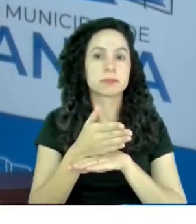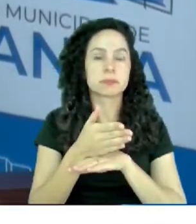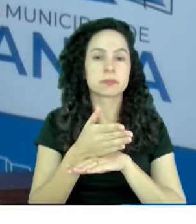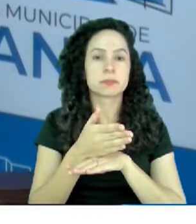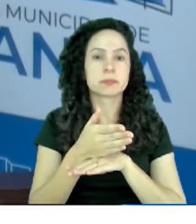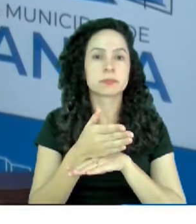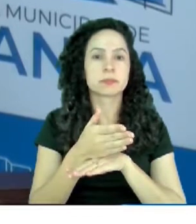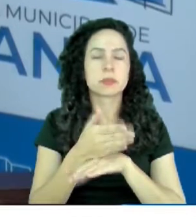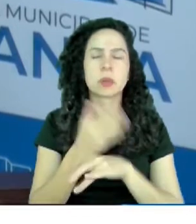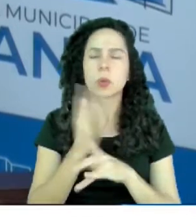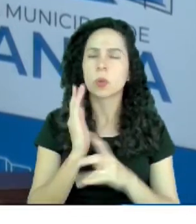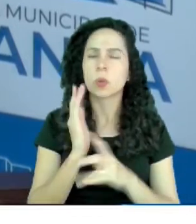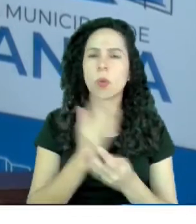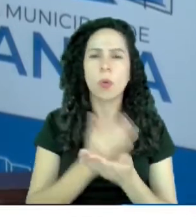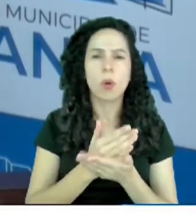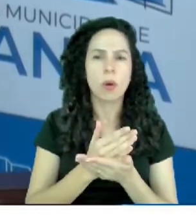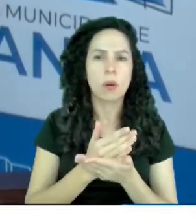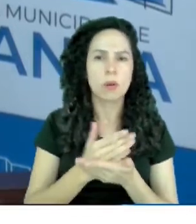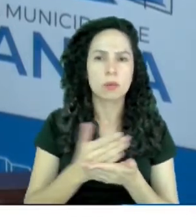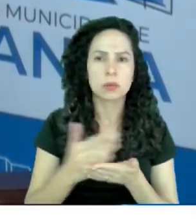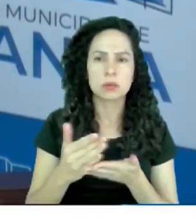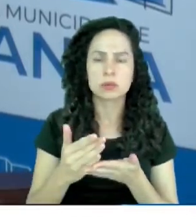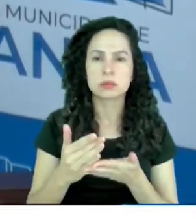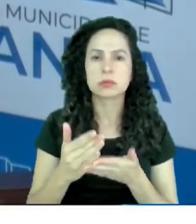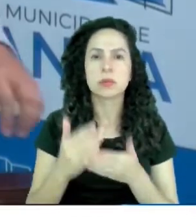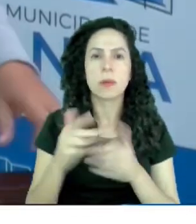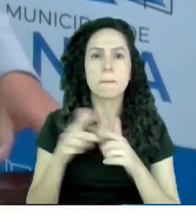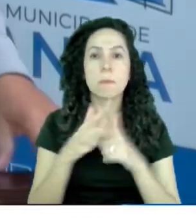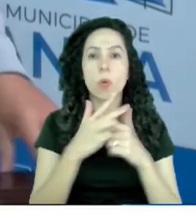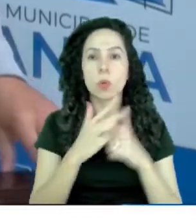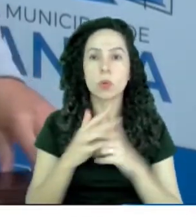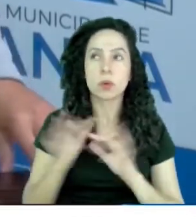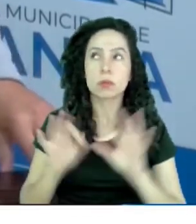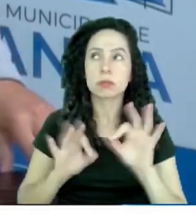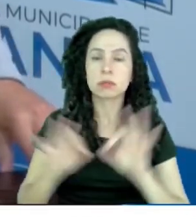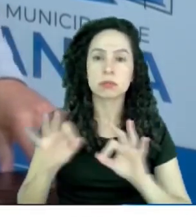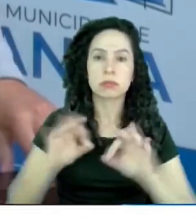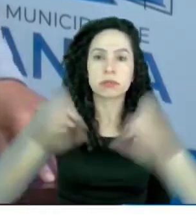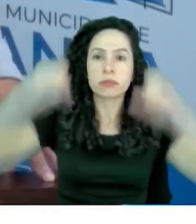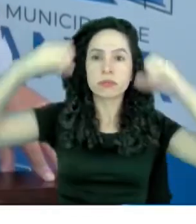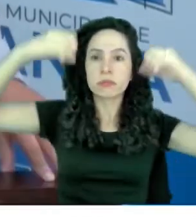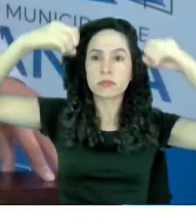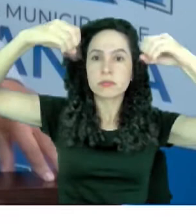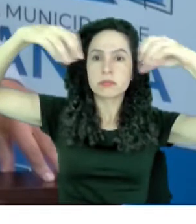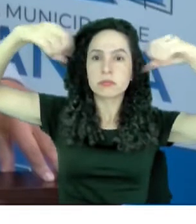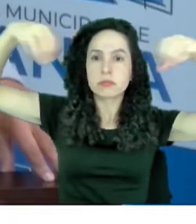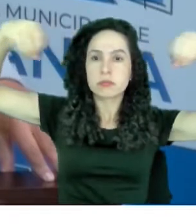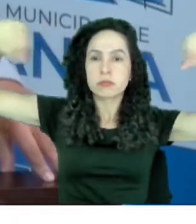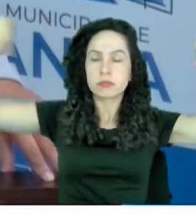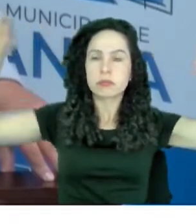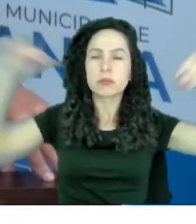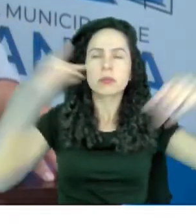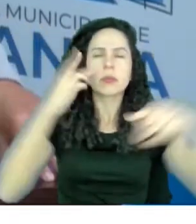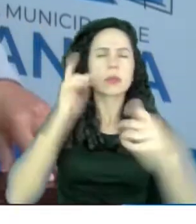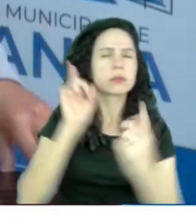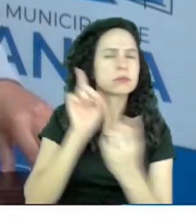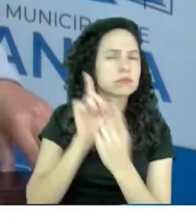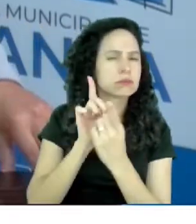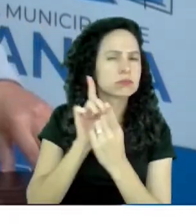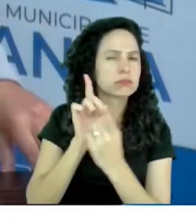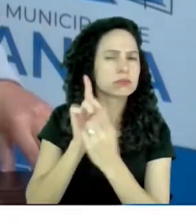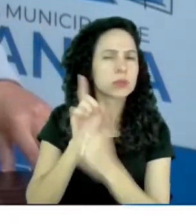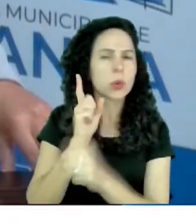desde o início da montagem, da iluminação, acompanhei